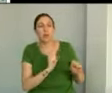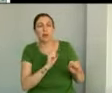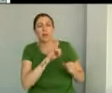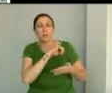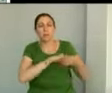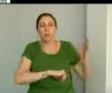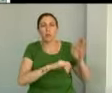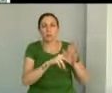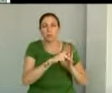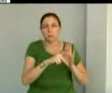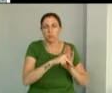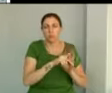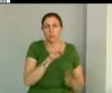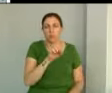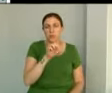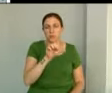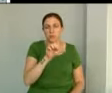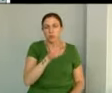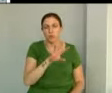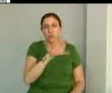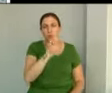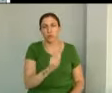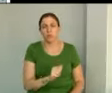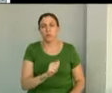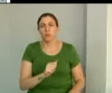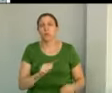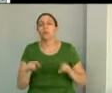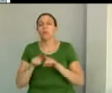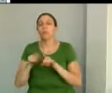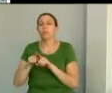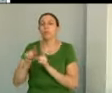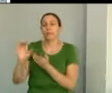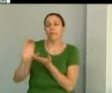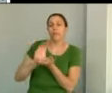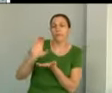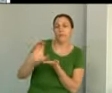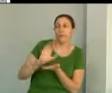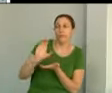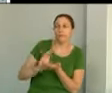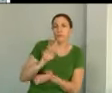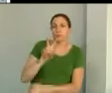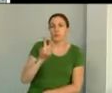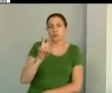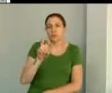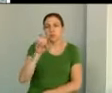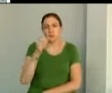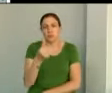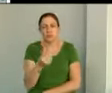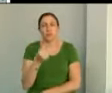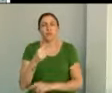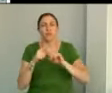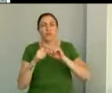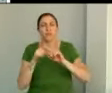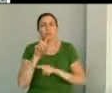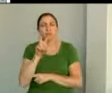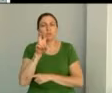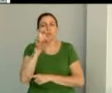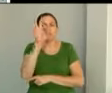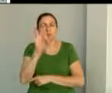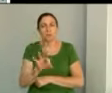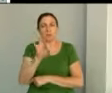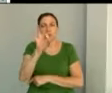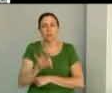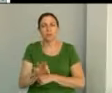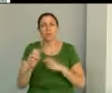impostos próprios de 194 milhões, mais transferidos 256, vezes 25%, então o município tem que aplicar